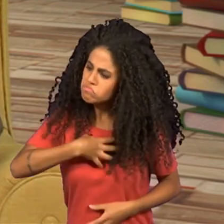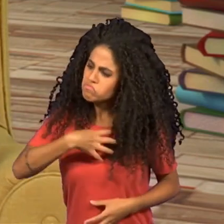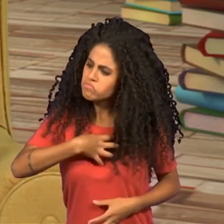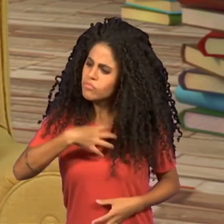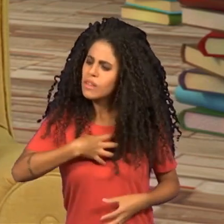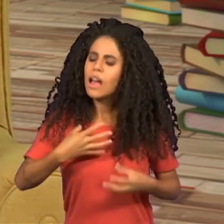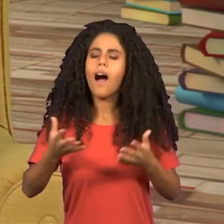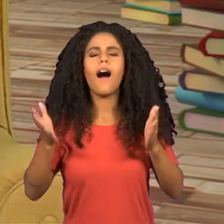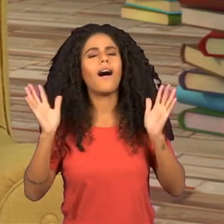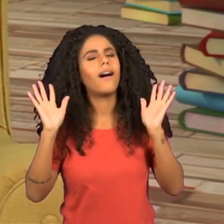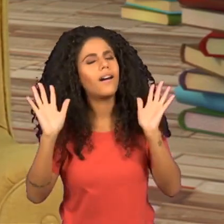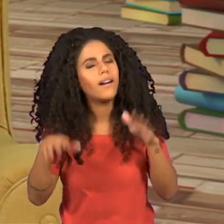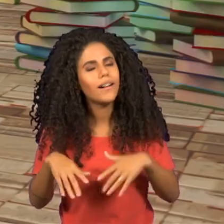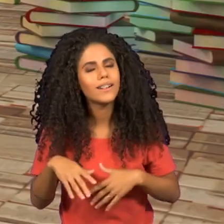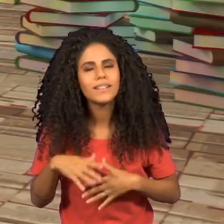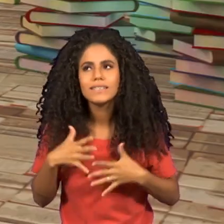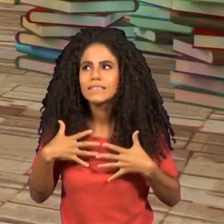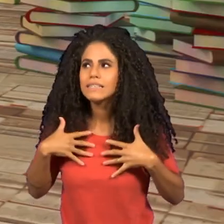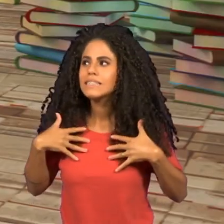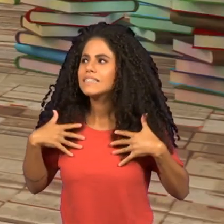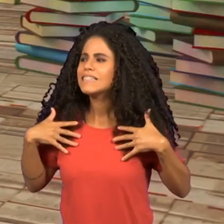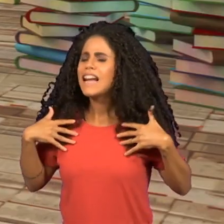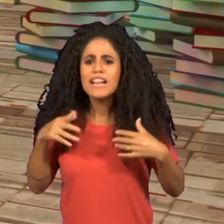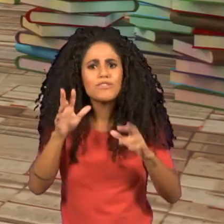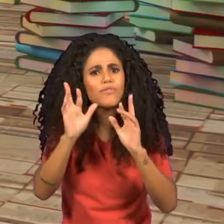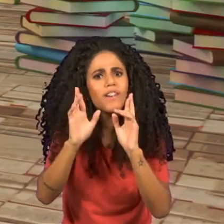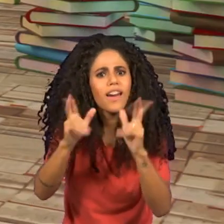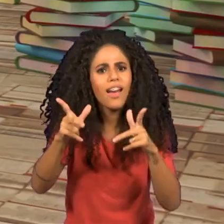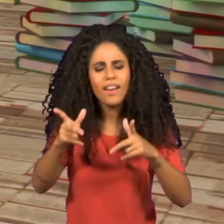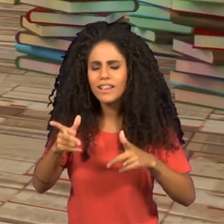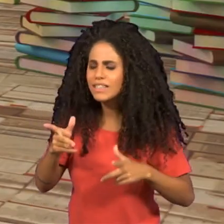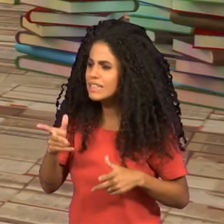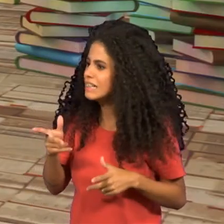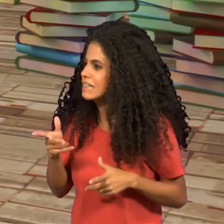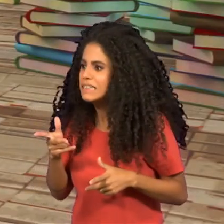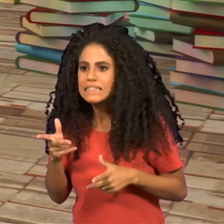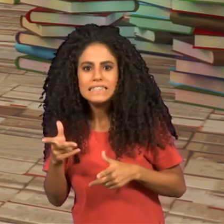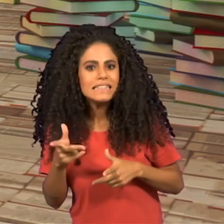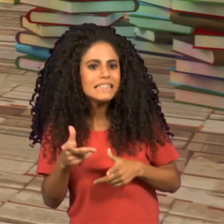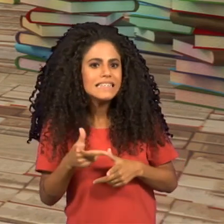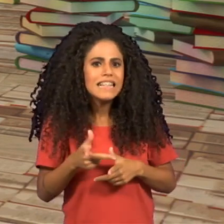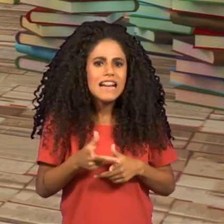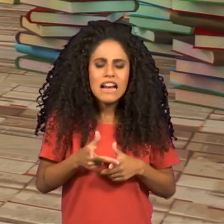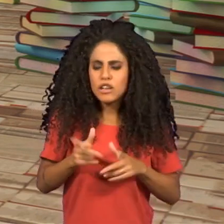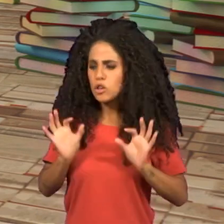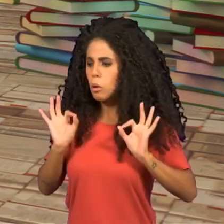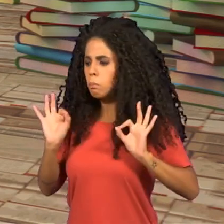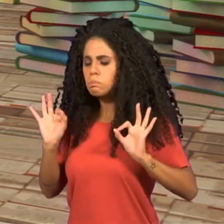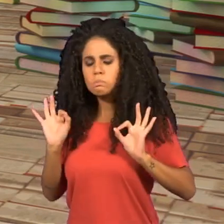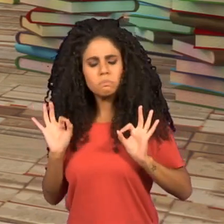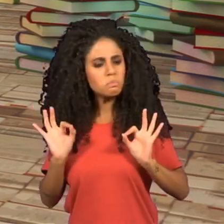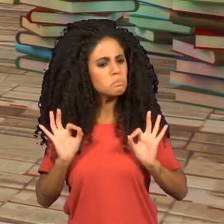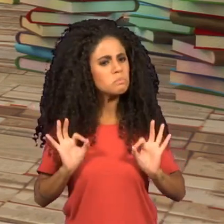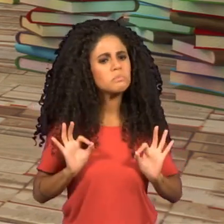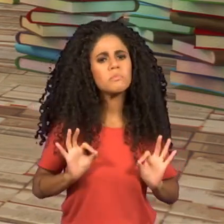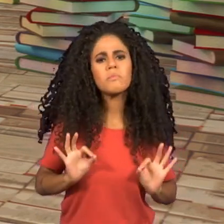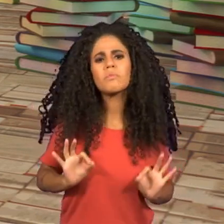Ah mamãe esse era diferente era muito elegante